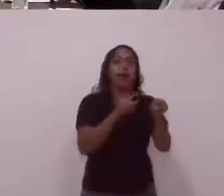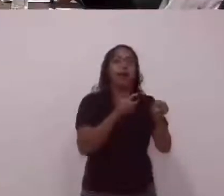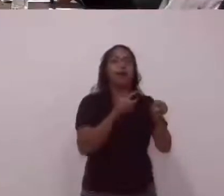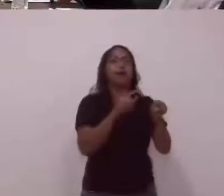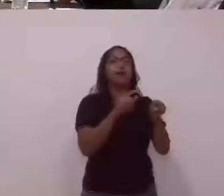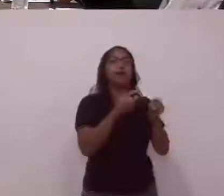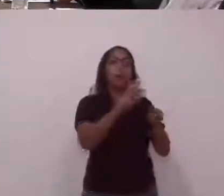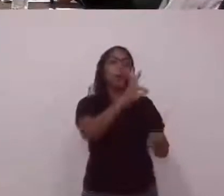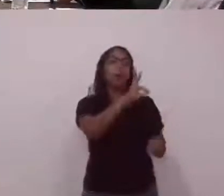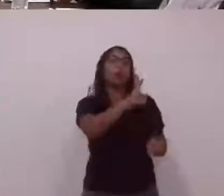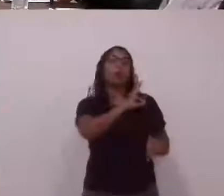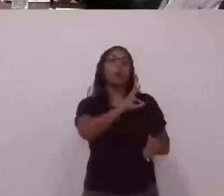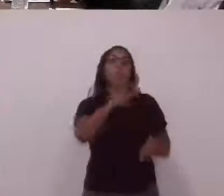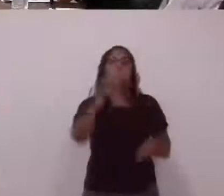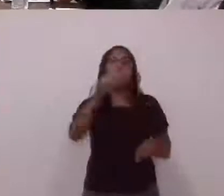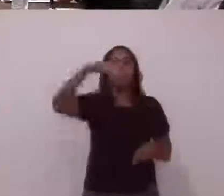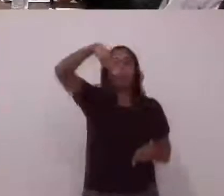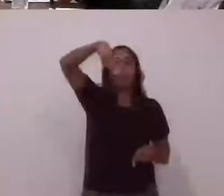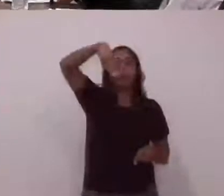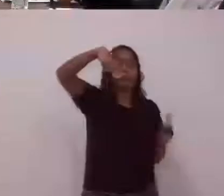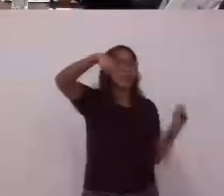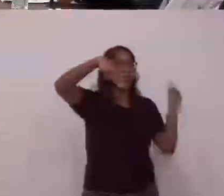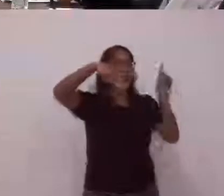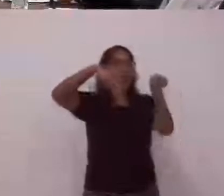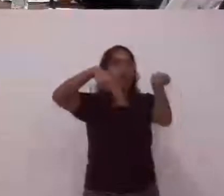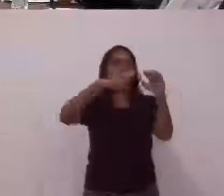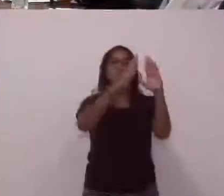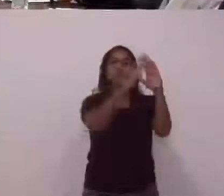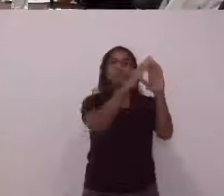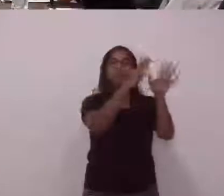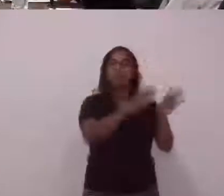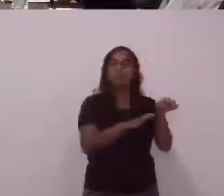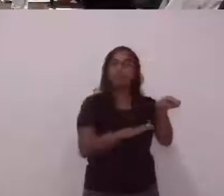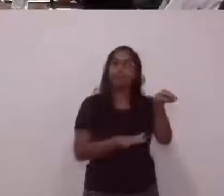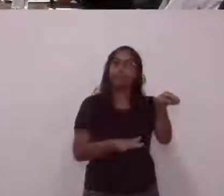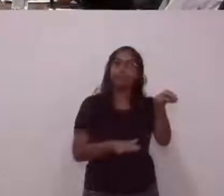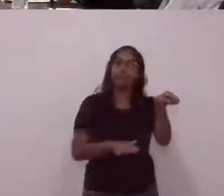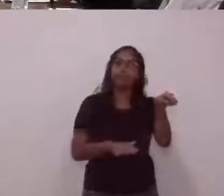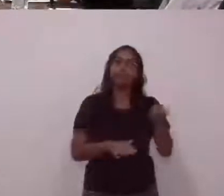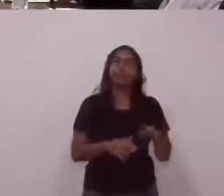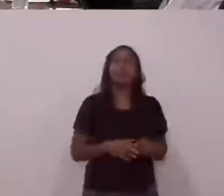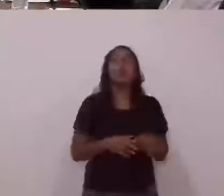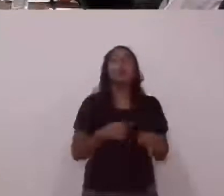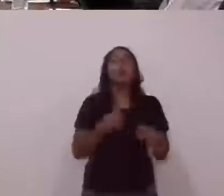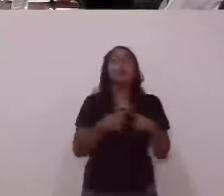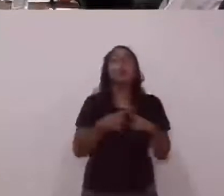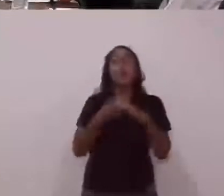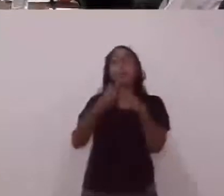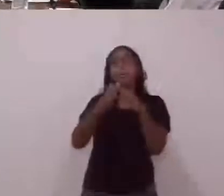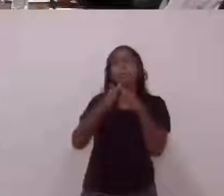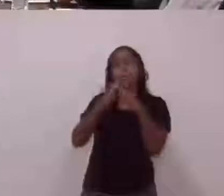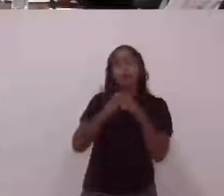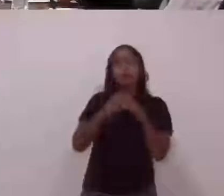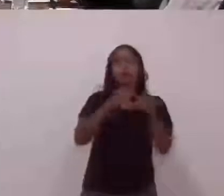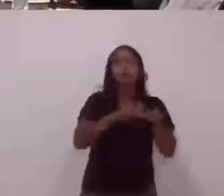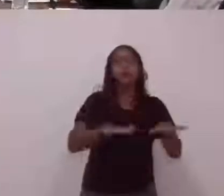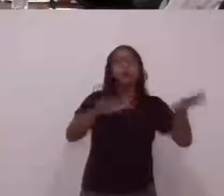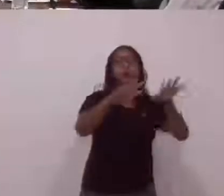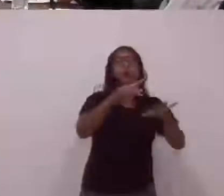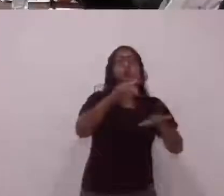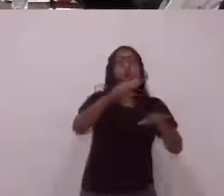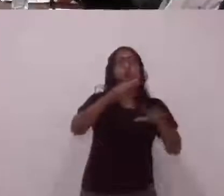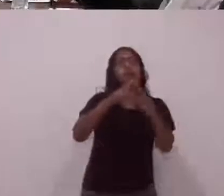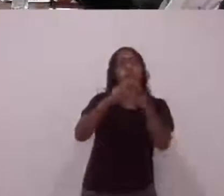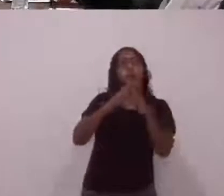da Polícia Militar, lotada em Vinhedo, atendendo ao pedido inicialmente feito pelo próprio comando da Polícia Militar